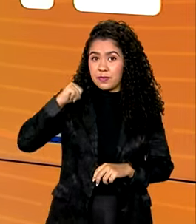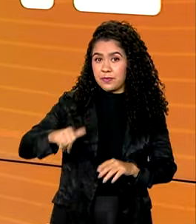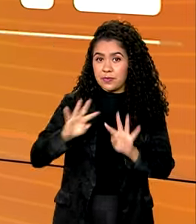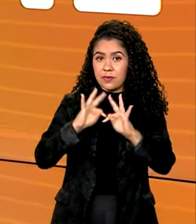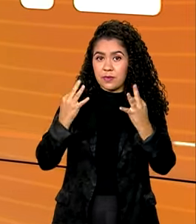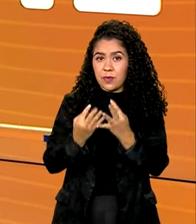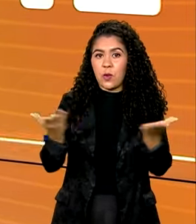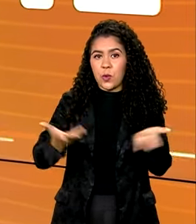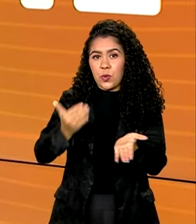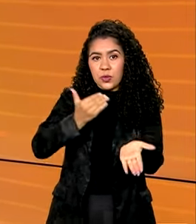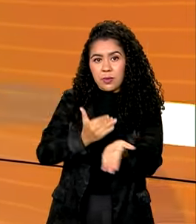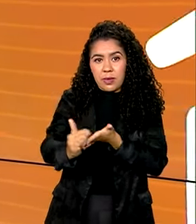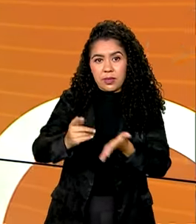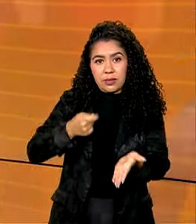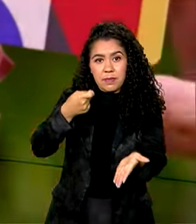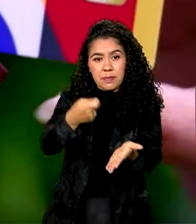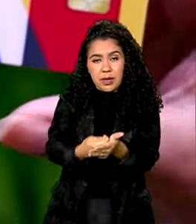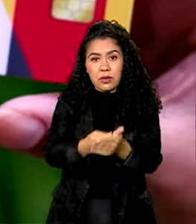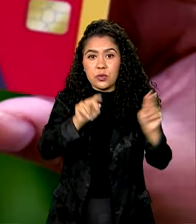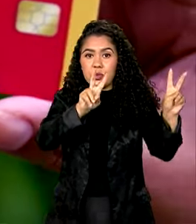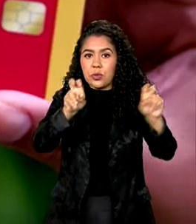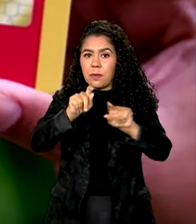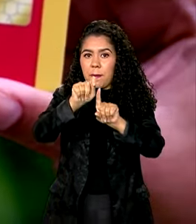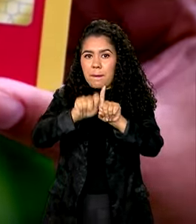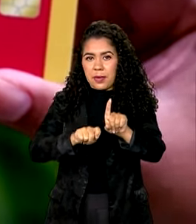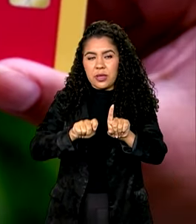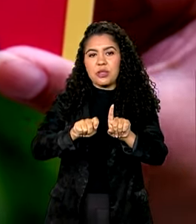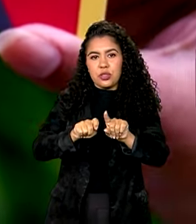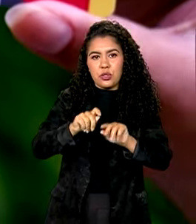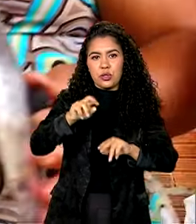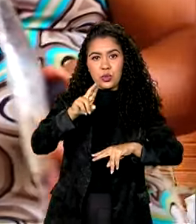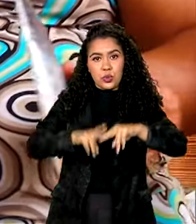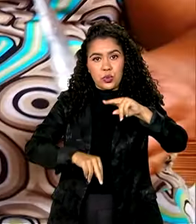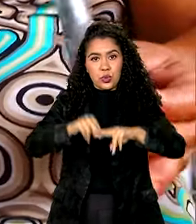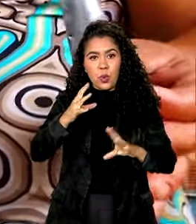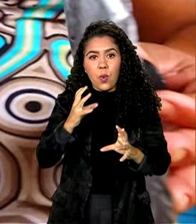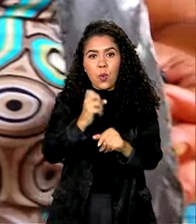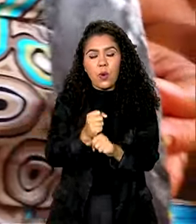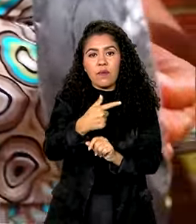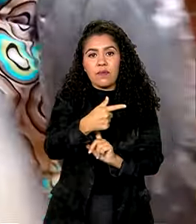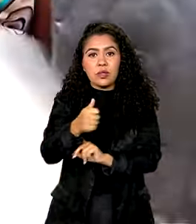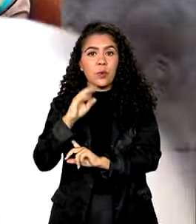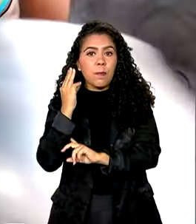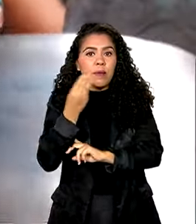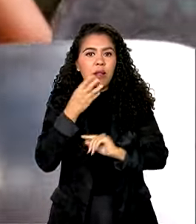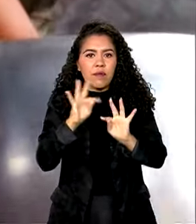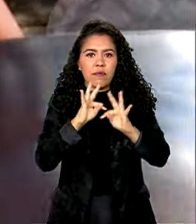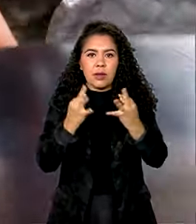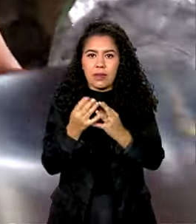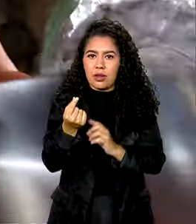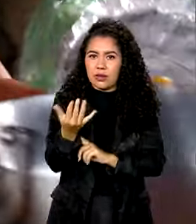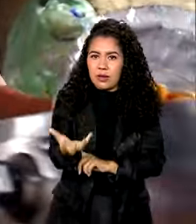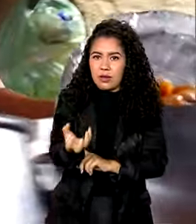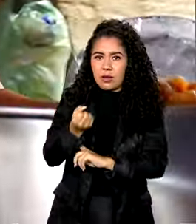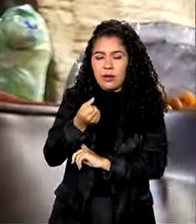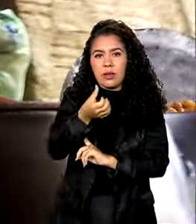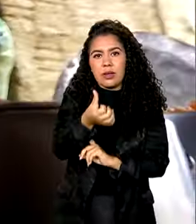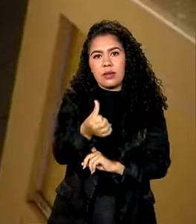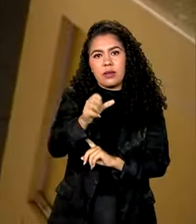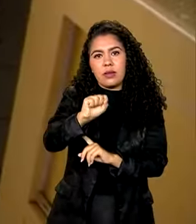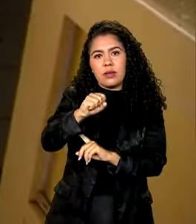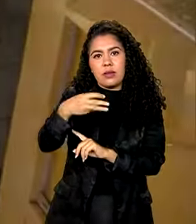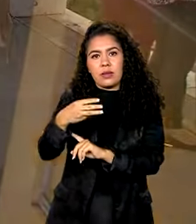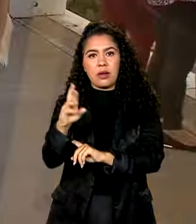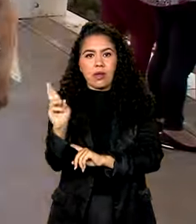hoje o pagamento do Bolsa Família referente a junho. Quase 21 milhões de famílias vão receber o benefício de